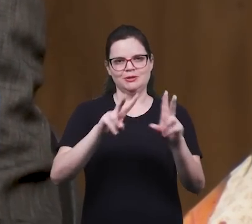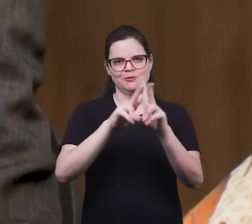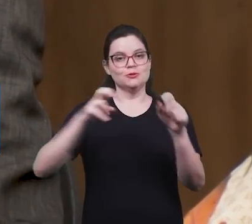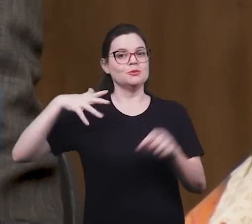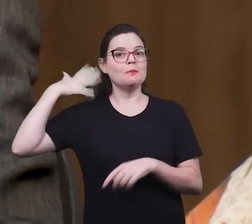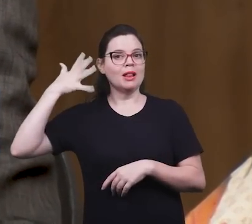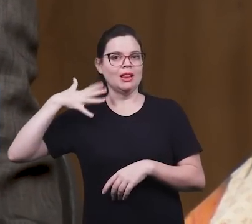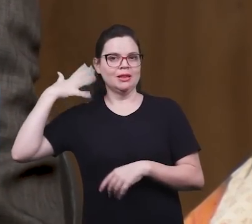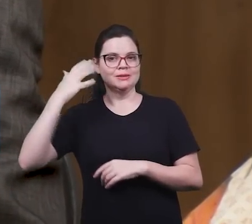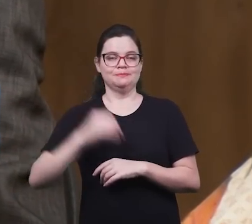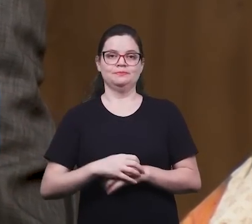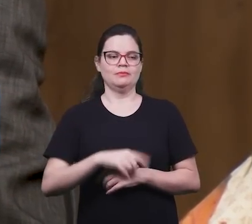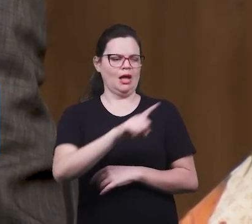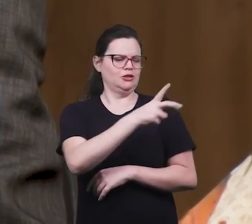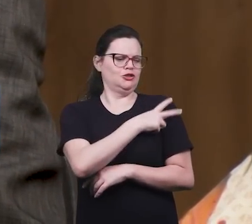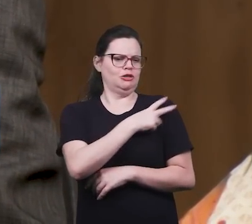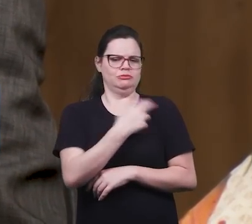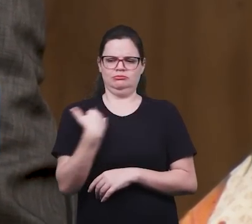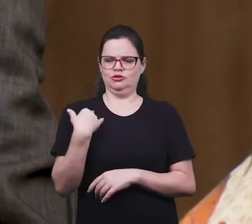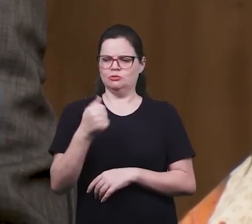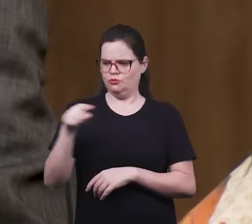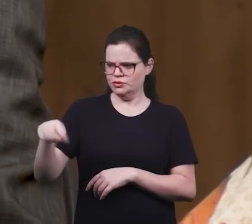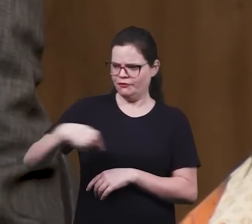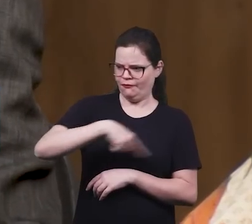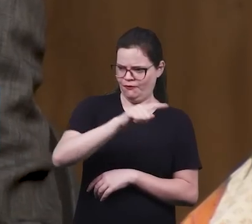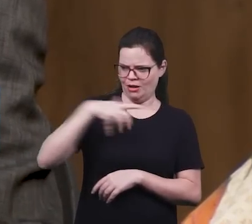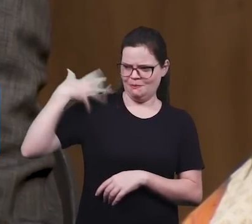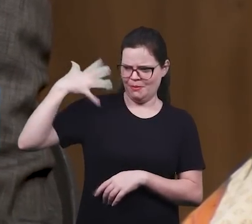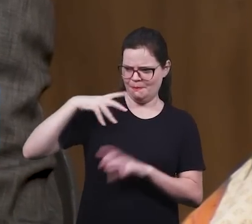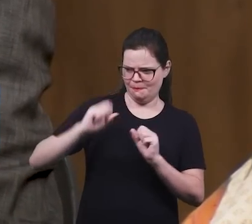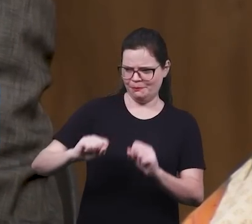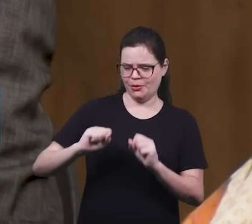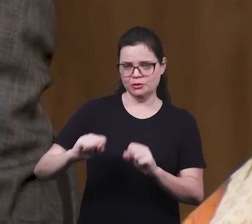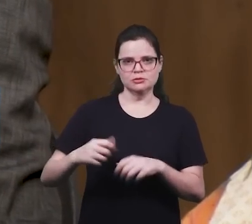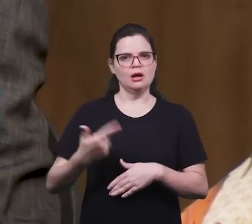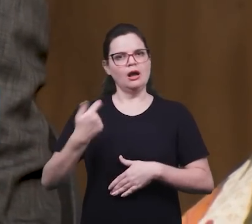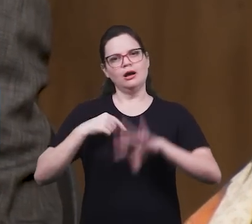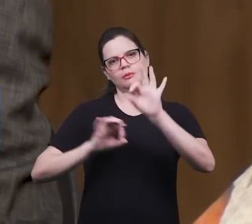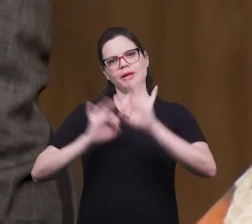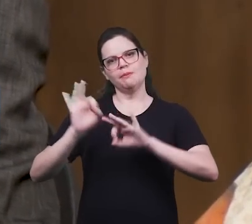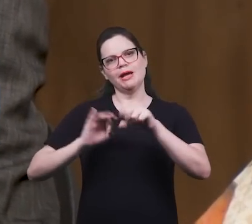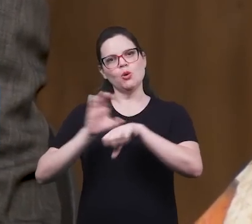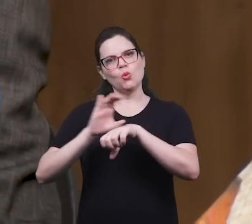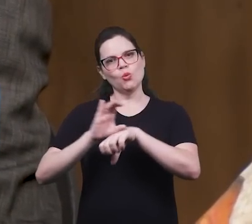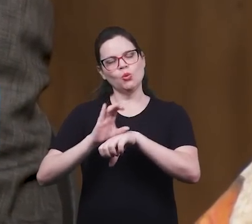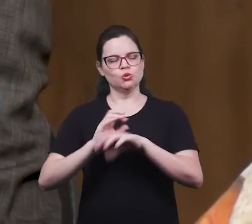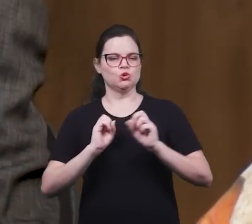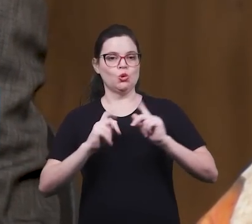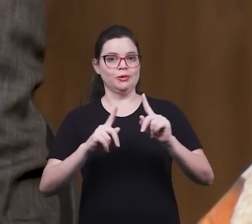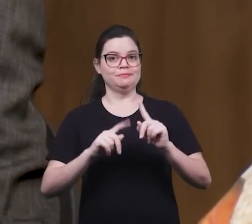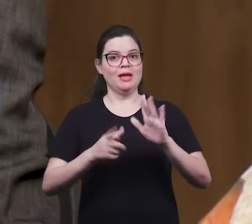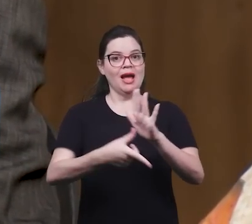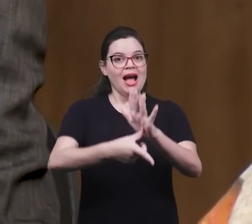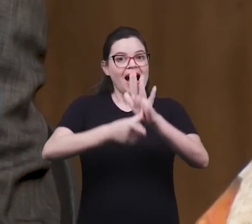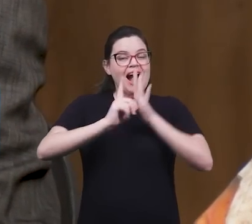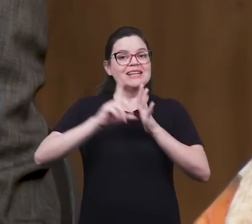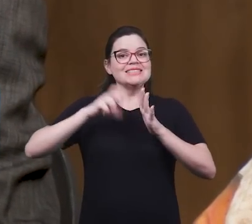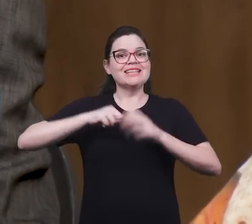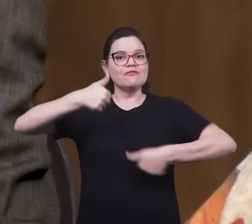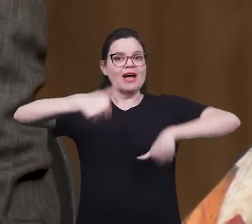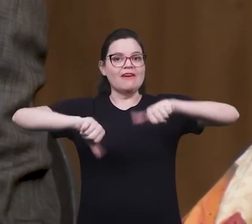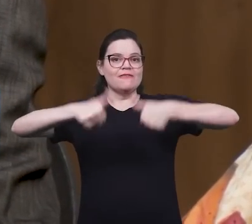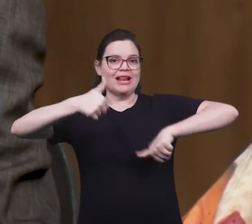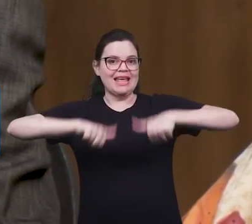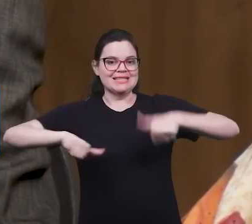E aí, no dia que eu fiz o curso, e uma banca examinadora foi dar aprovação ali para saber se